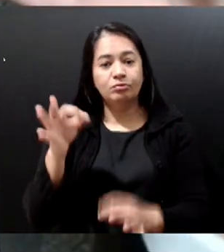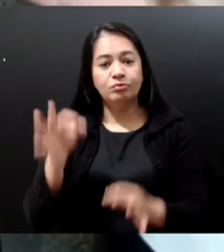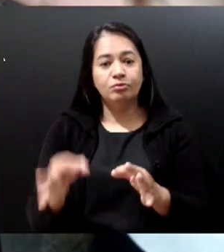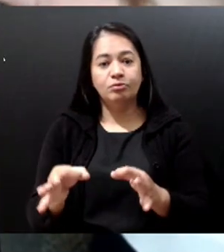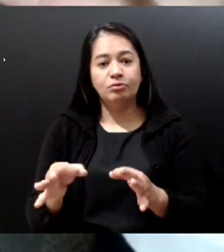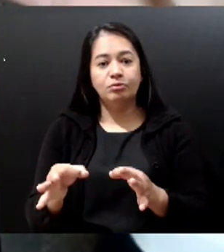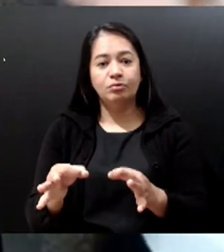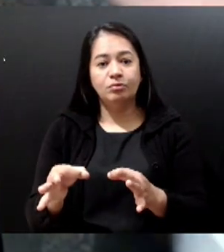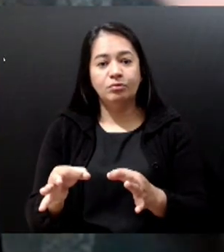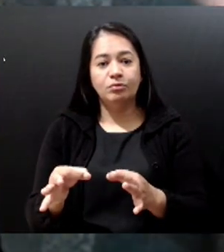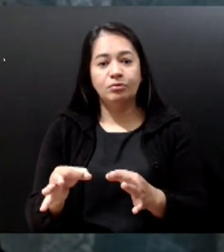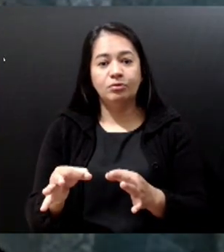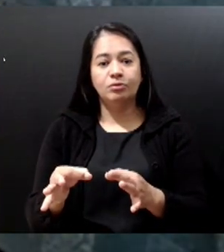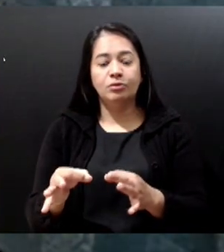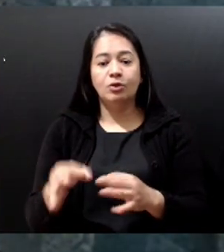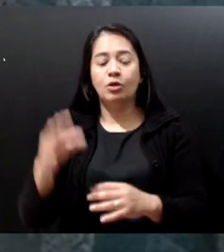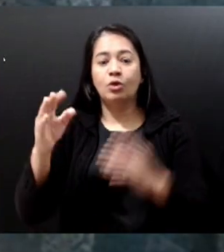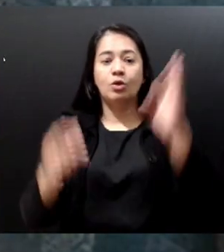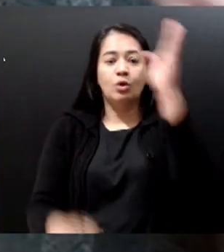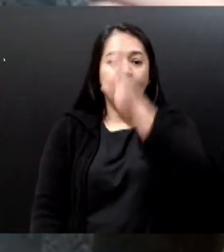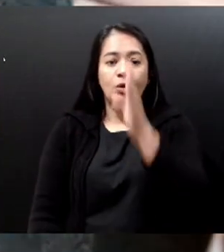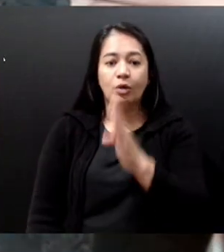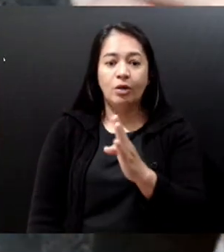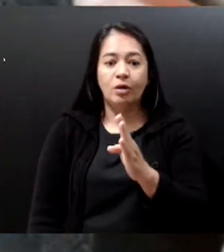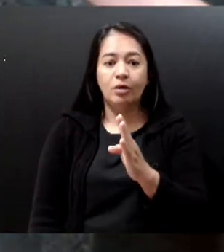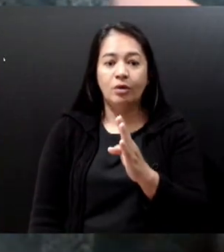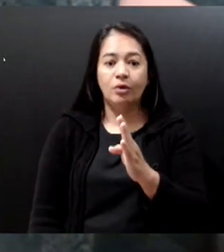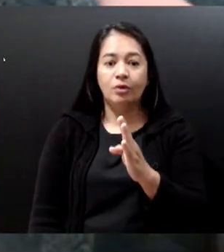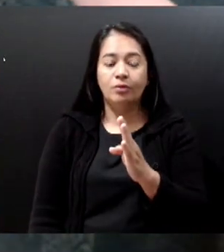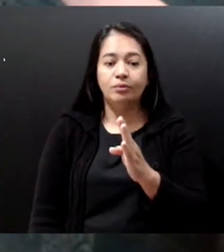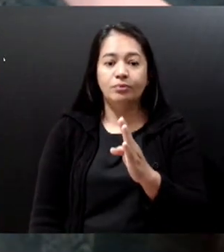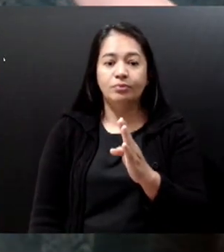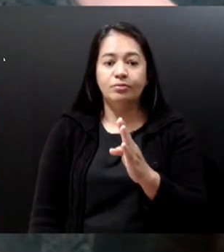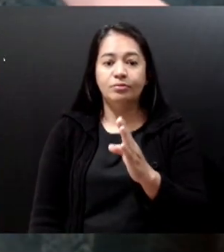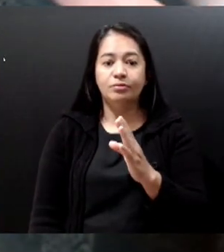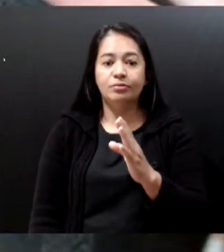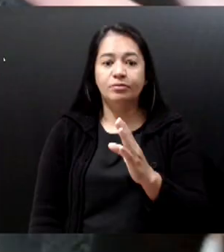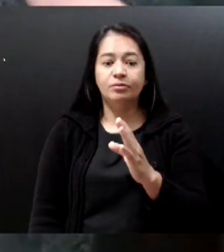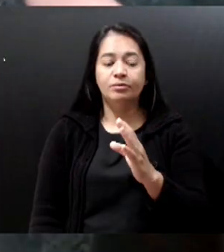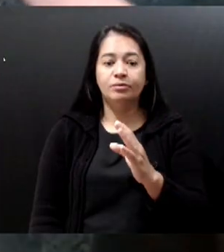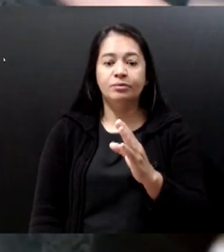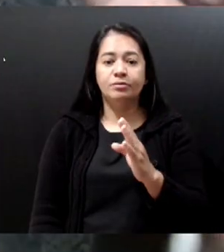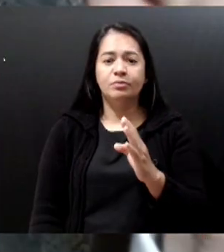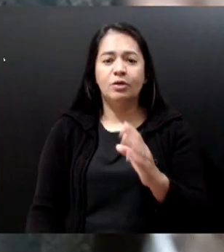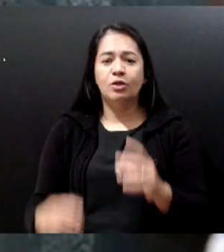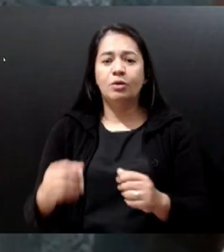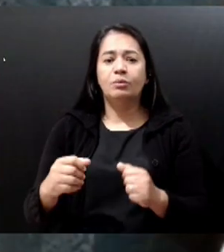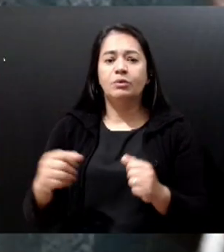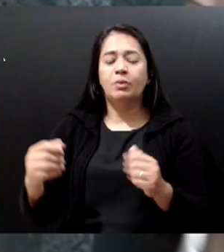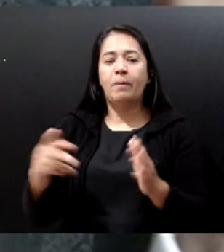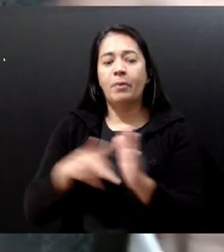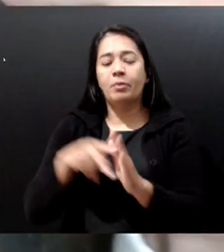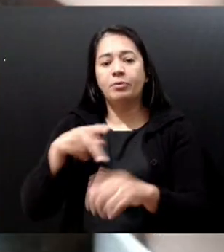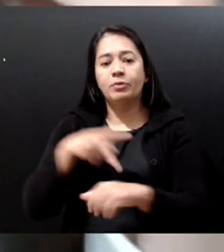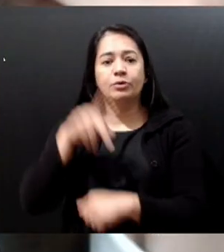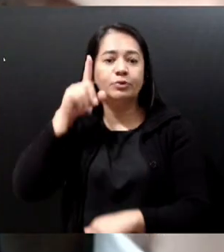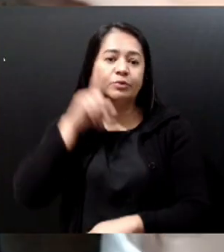muito o que vem dos Estados Unidos. Os Estados Unidos é uma potência internacional, econômica e